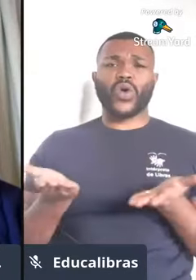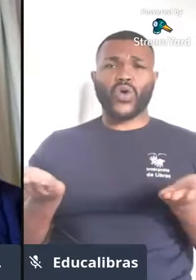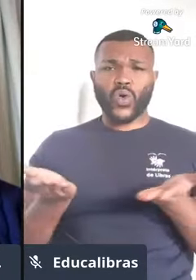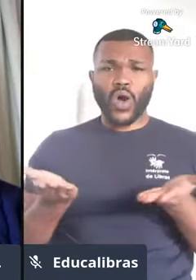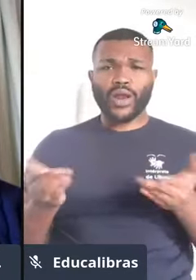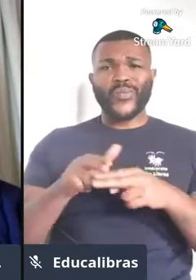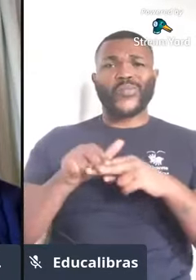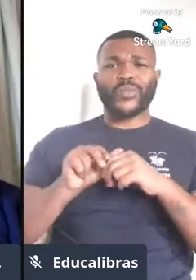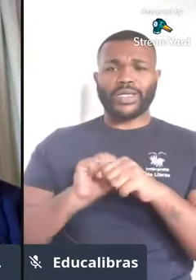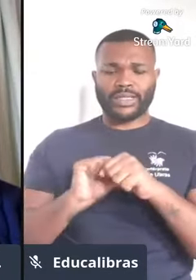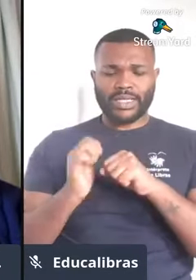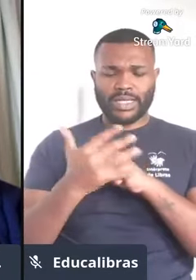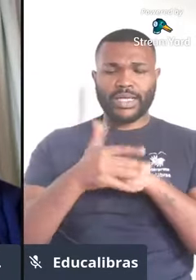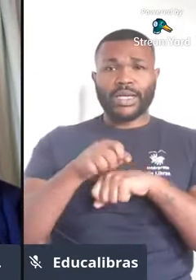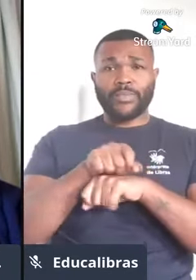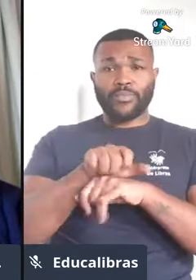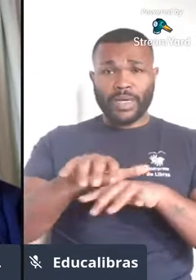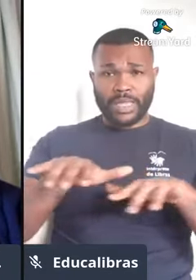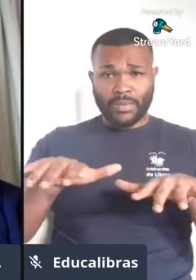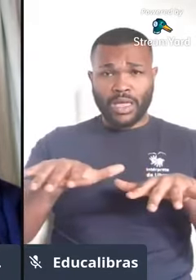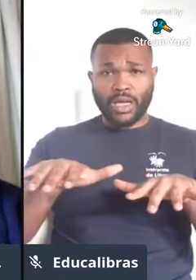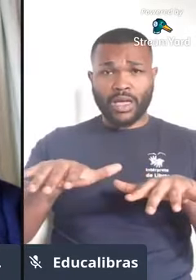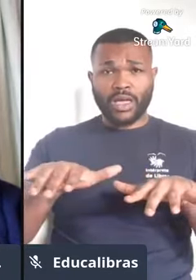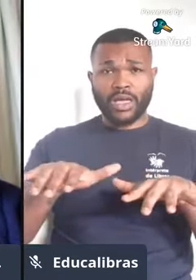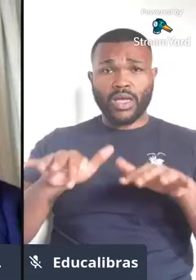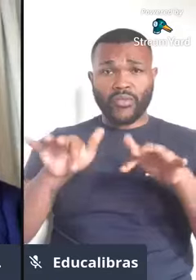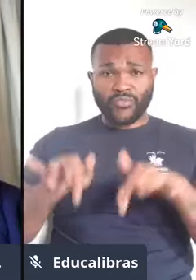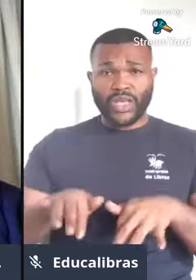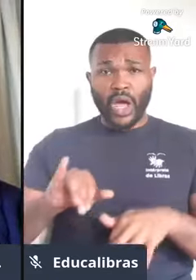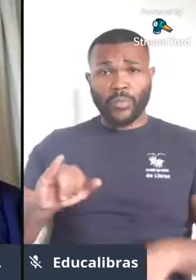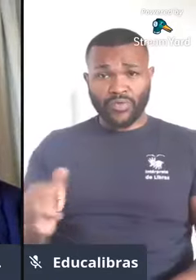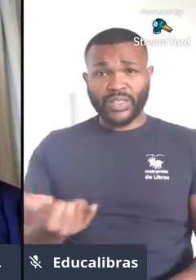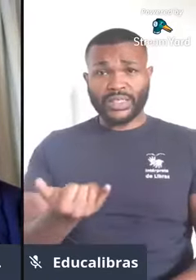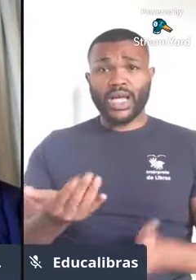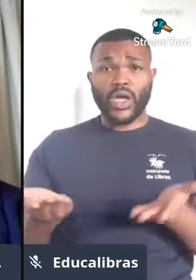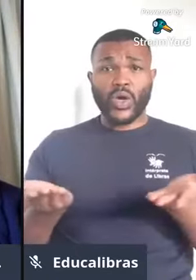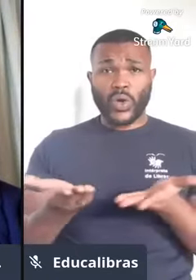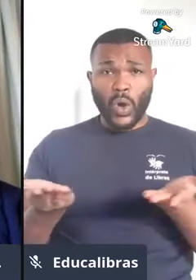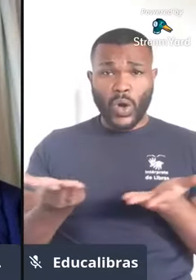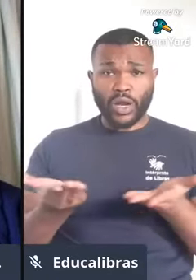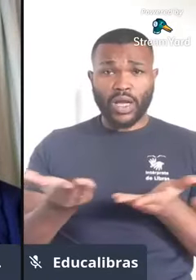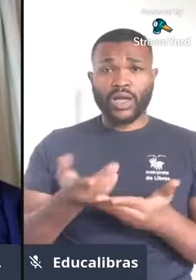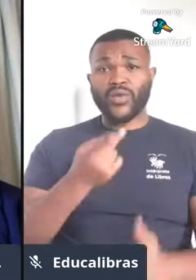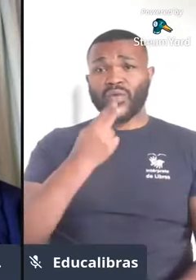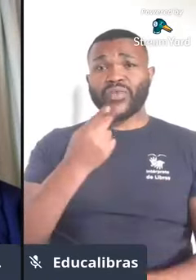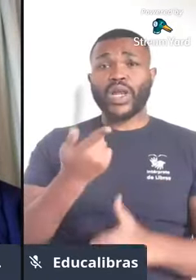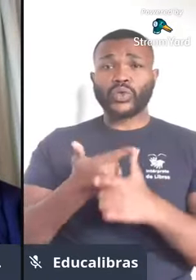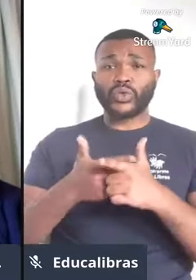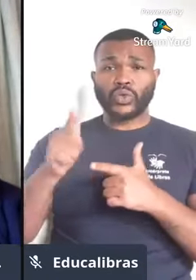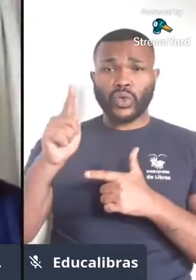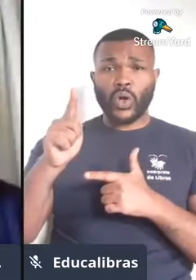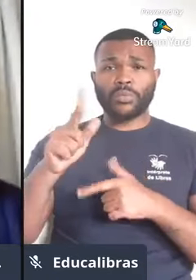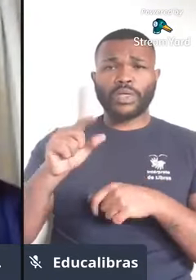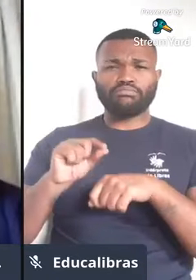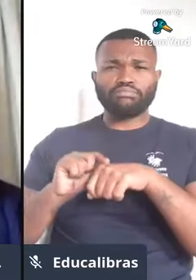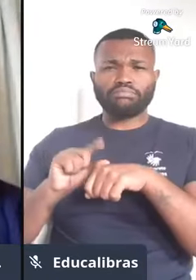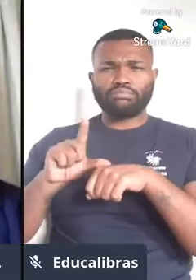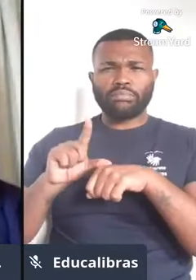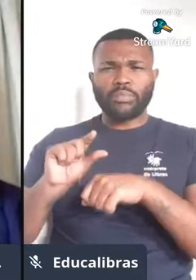pandemia. Então, vamos aproveitar esse final. Com deficiência. Vamos falar um pouco sobre isso, a gente estende um pouco.